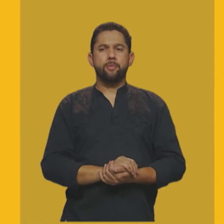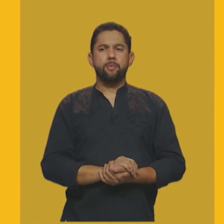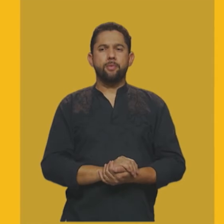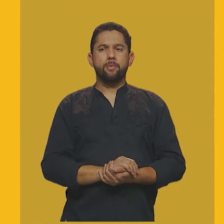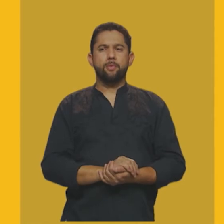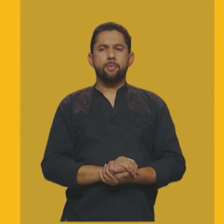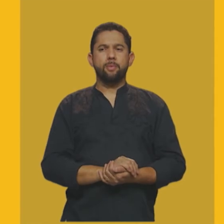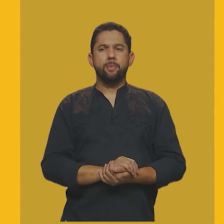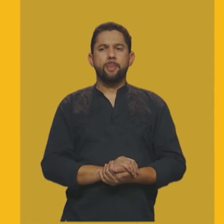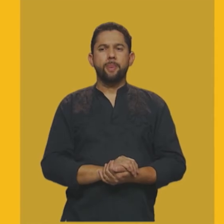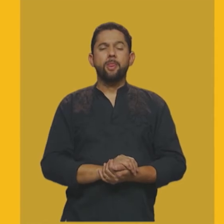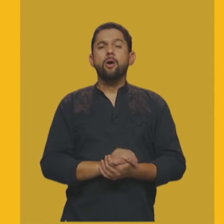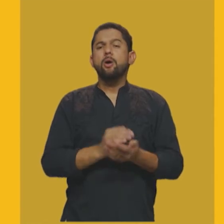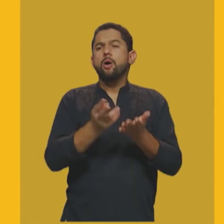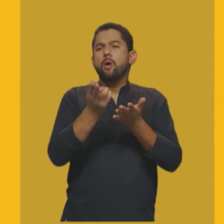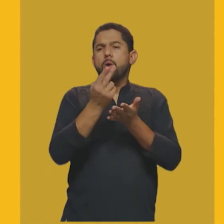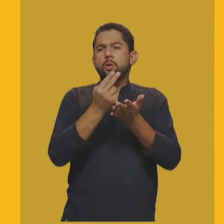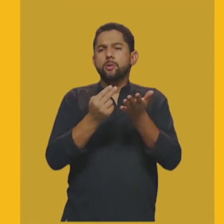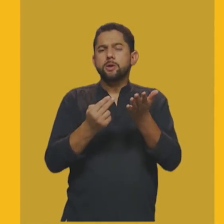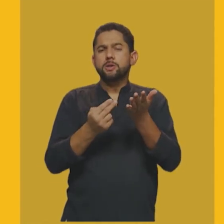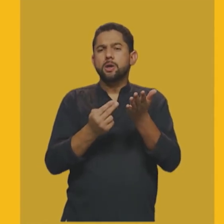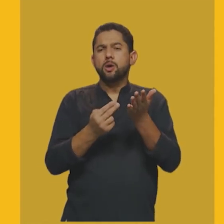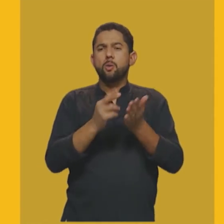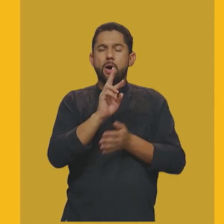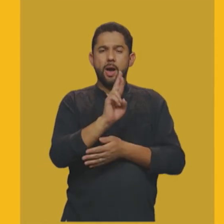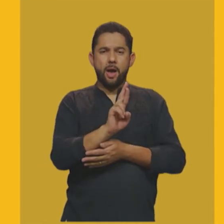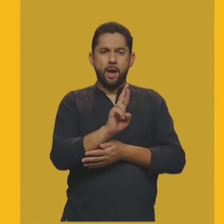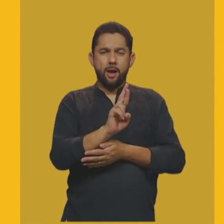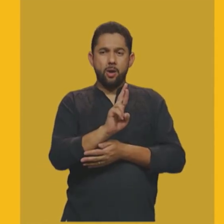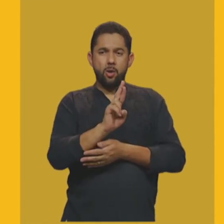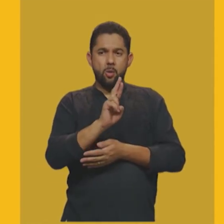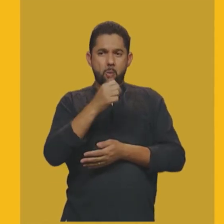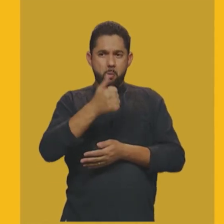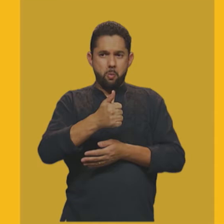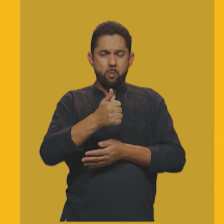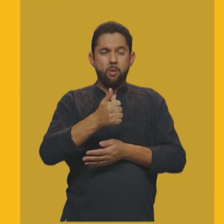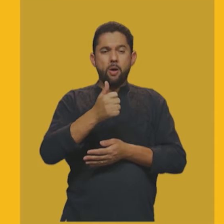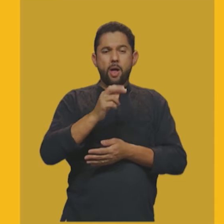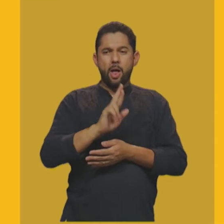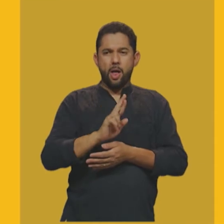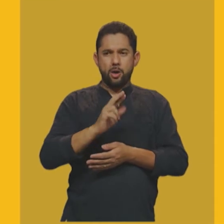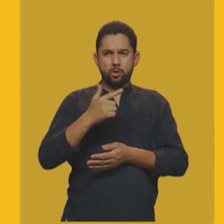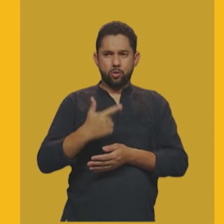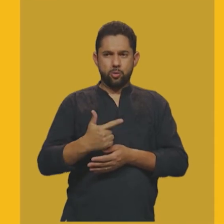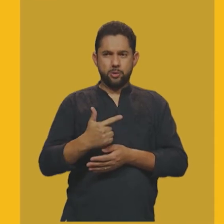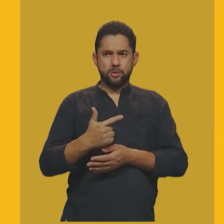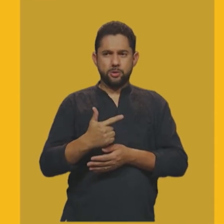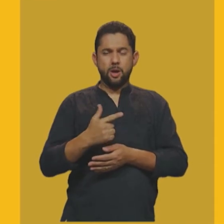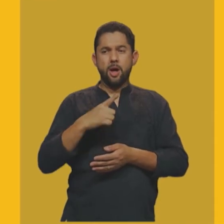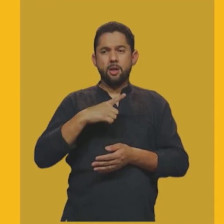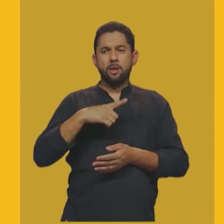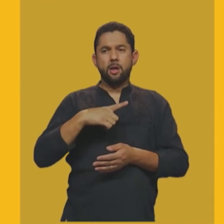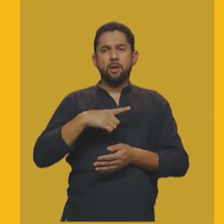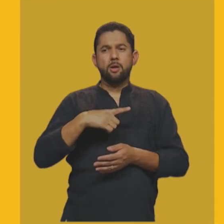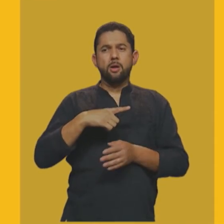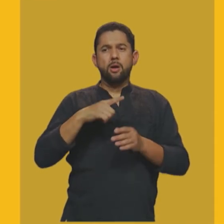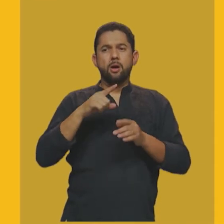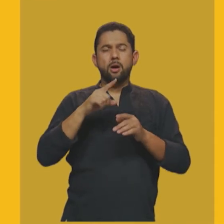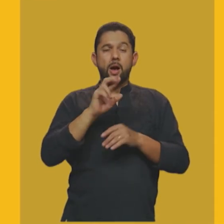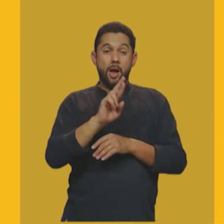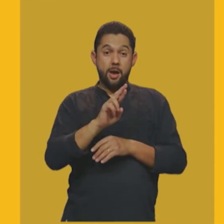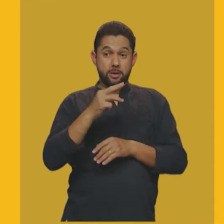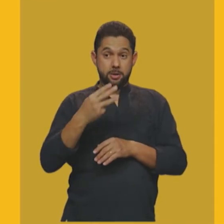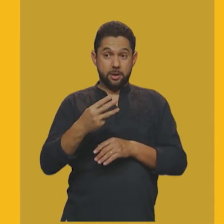igual a 7 volts, R1 é igual a 1 ohm, R2, 2 ohms e R3 igual a 4 ohms,